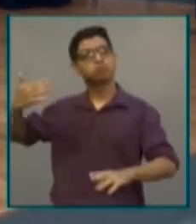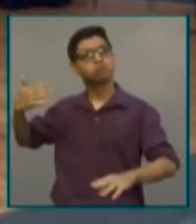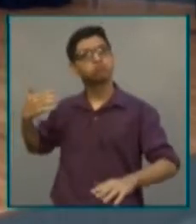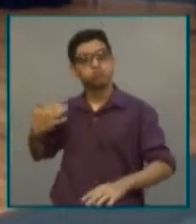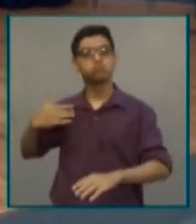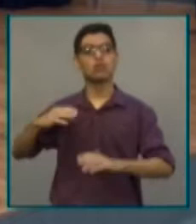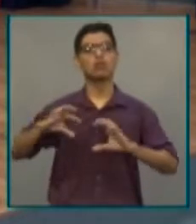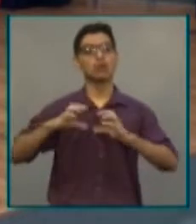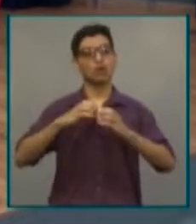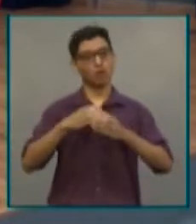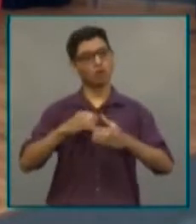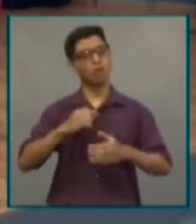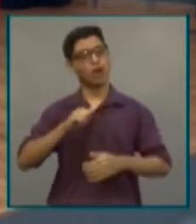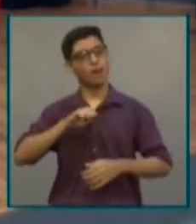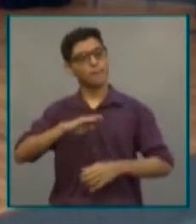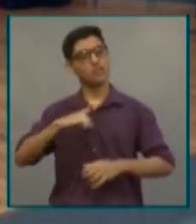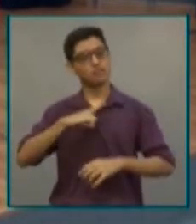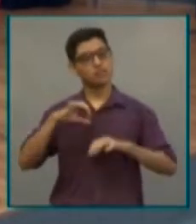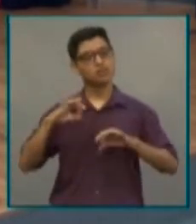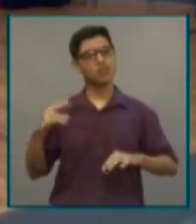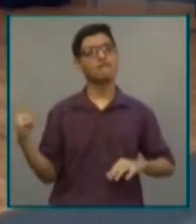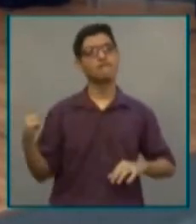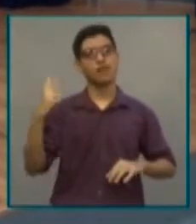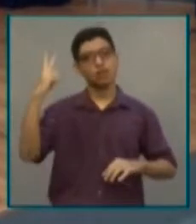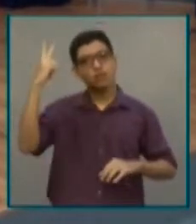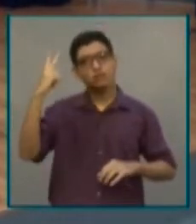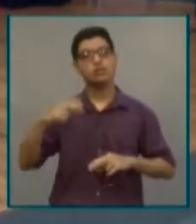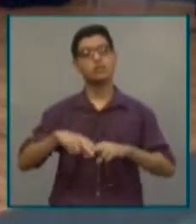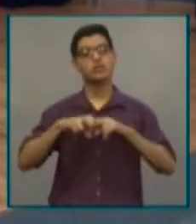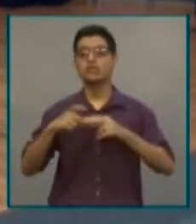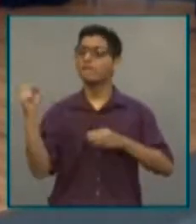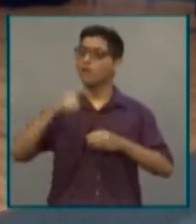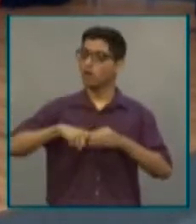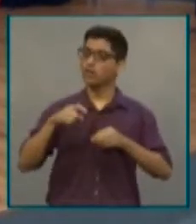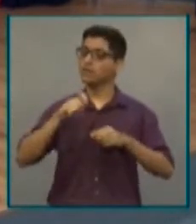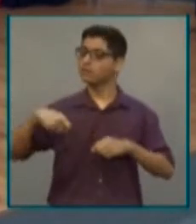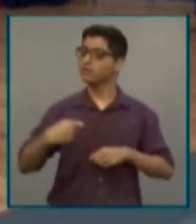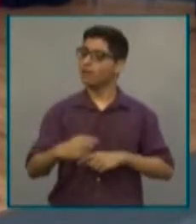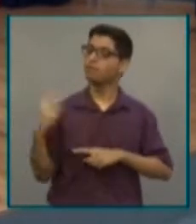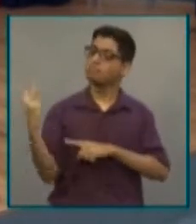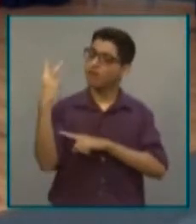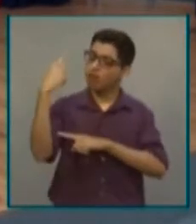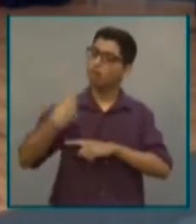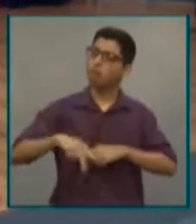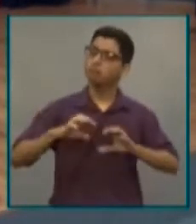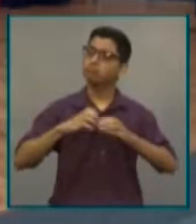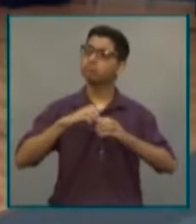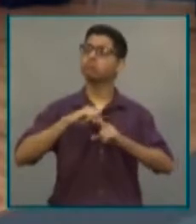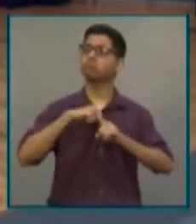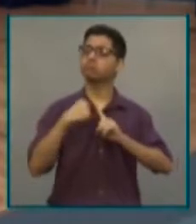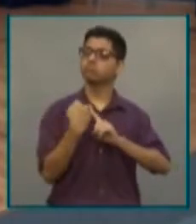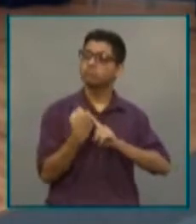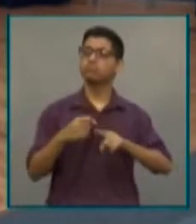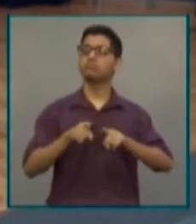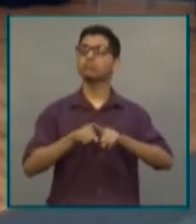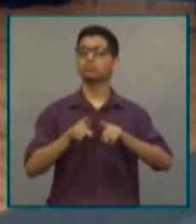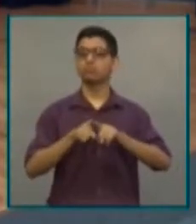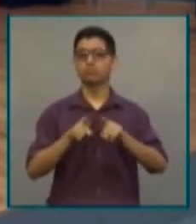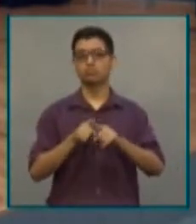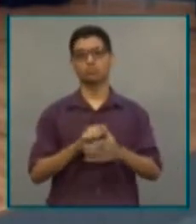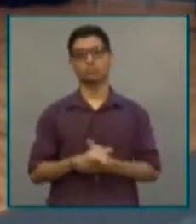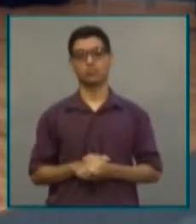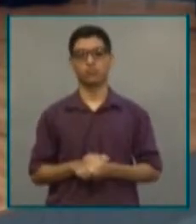trazer de volta a ordem para a nossa advocacia e para a sociedade. Por isso, peço aos colegas que